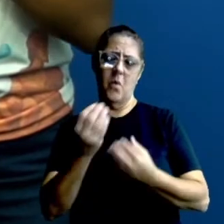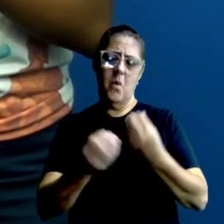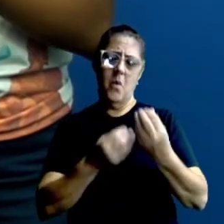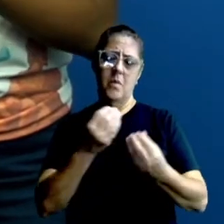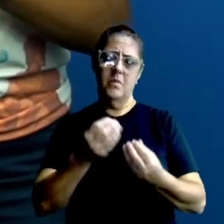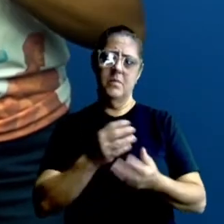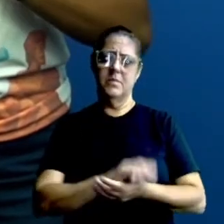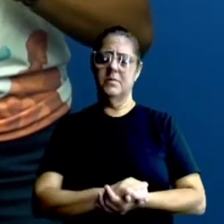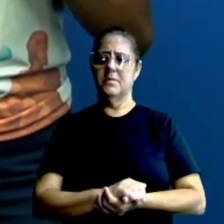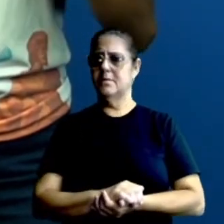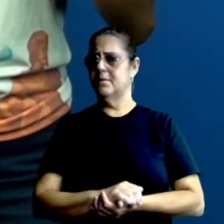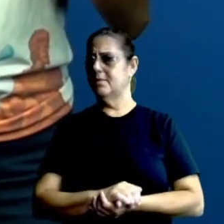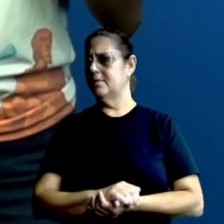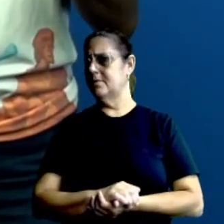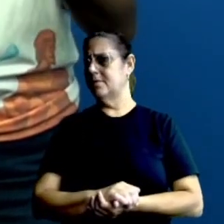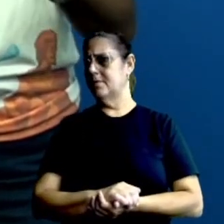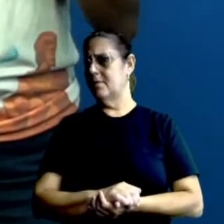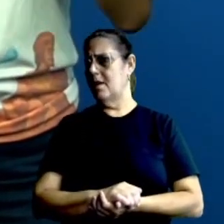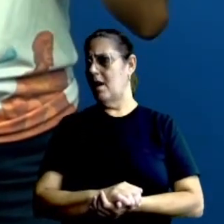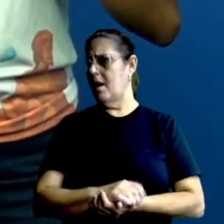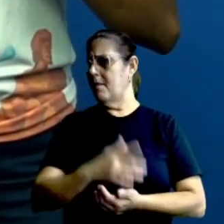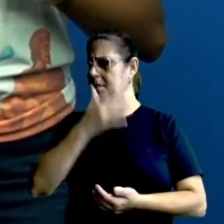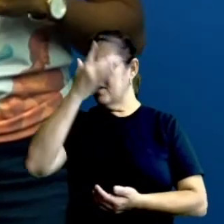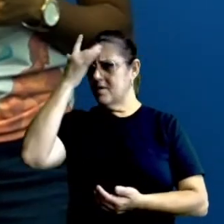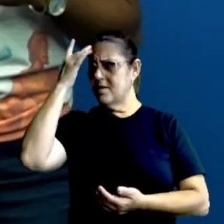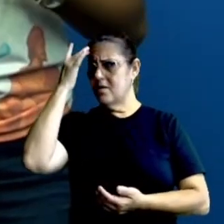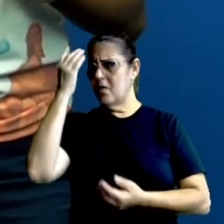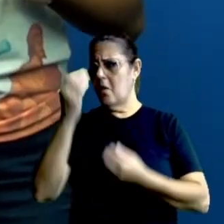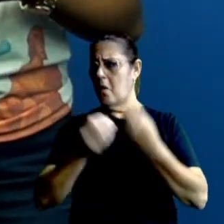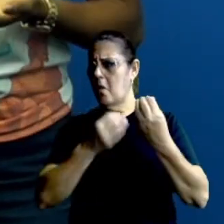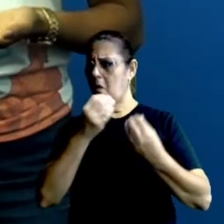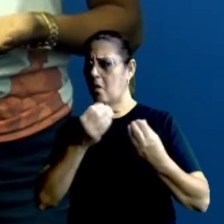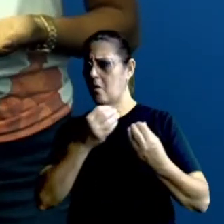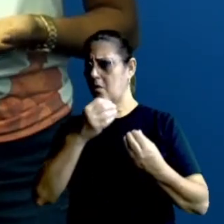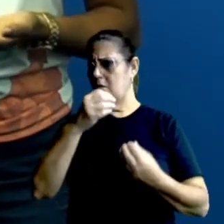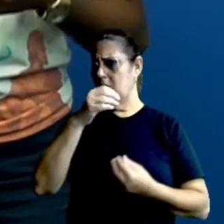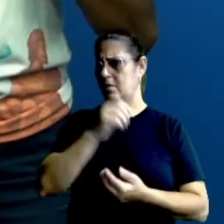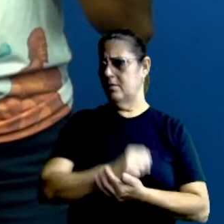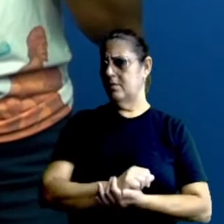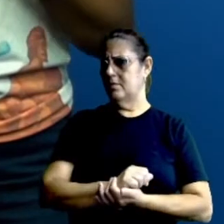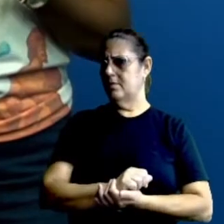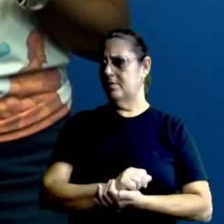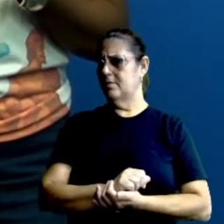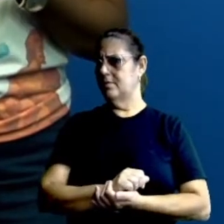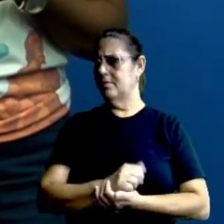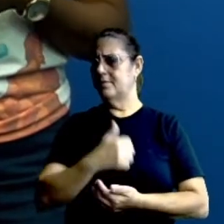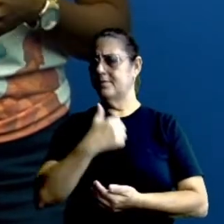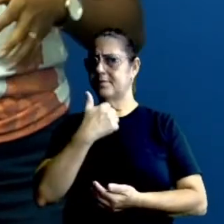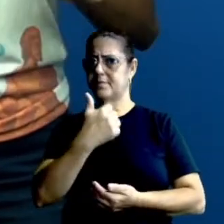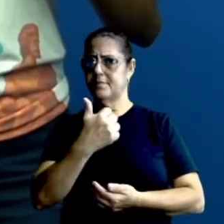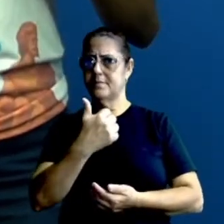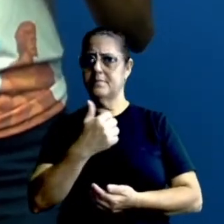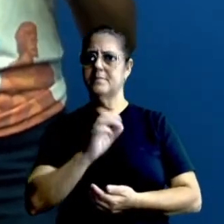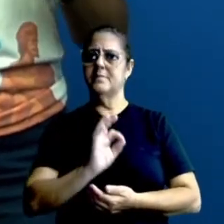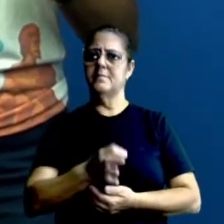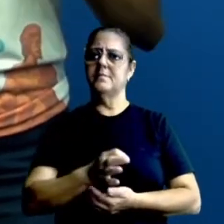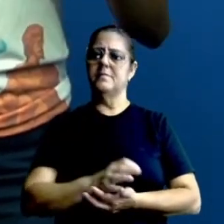escreve Notebook E aí a pessoa vai falar para mim novo correto